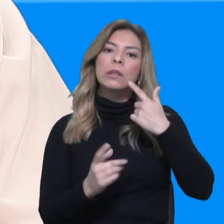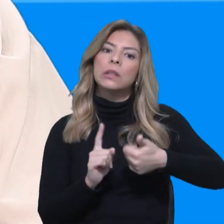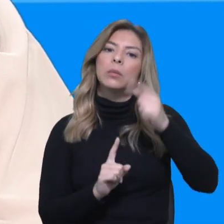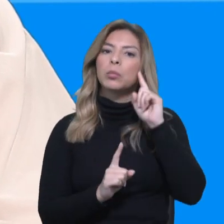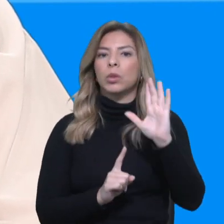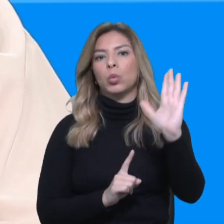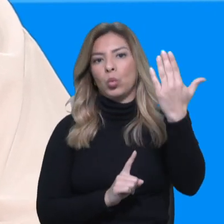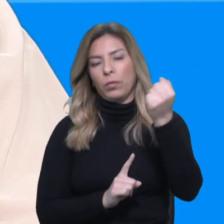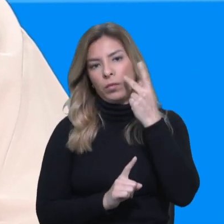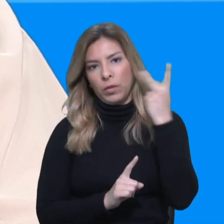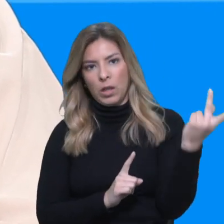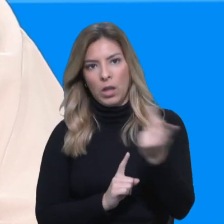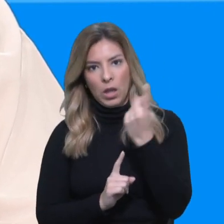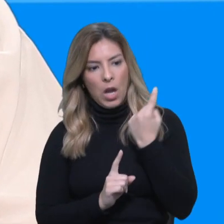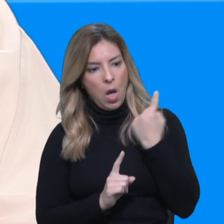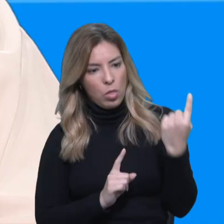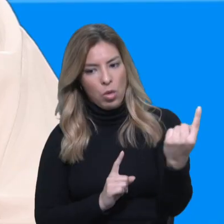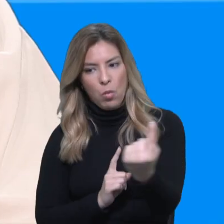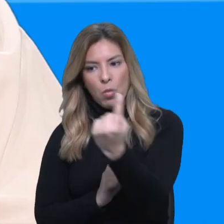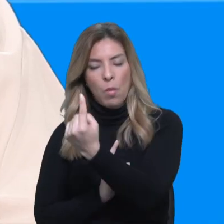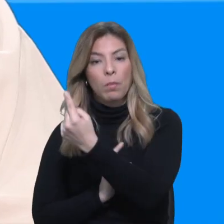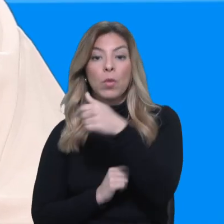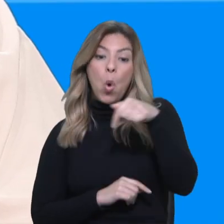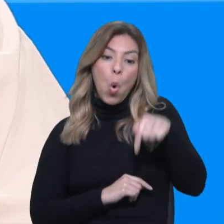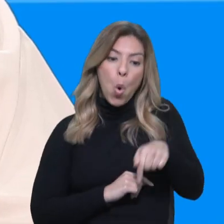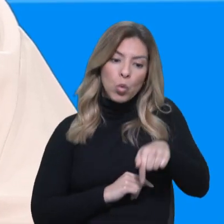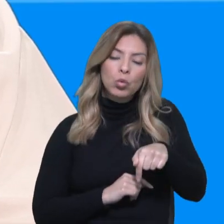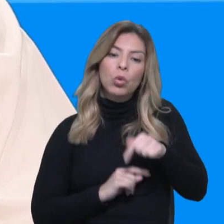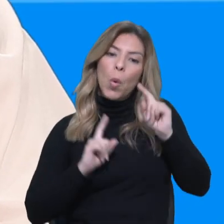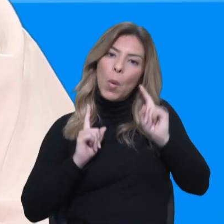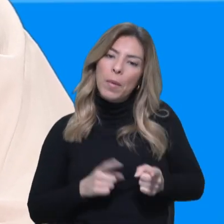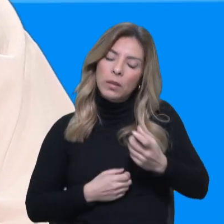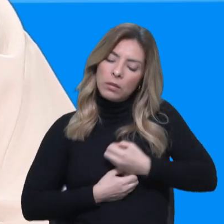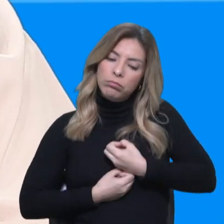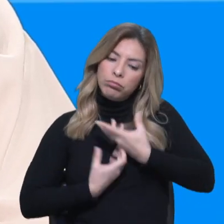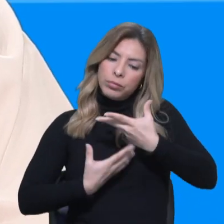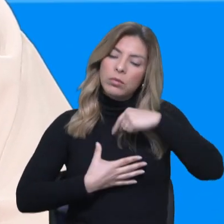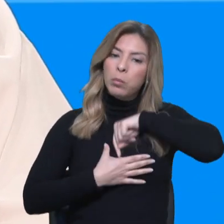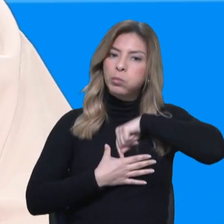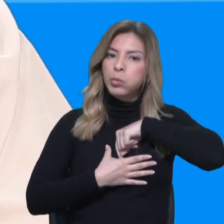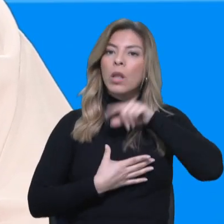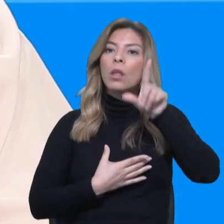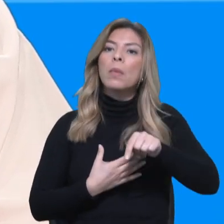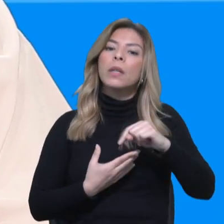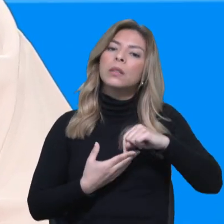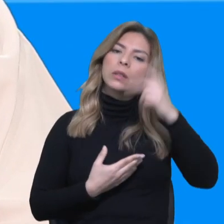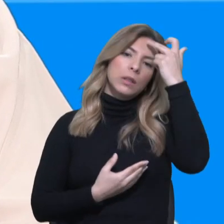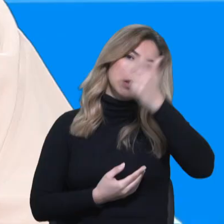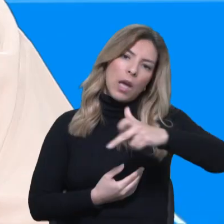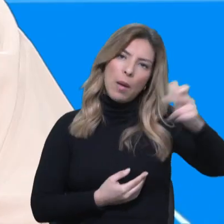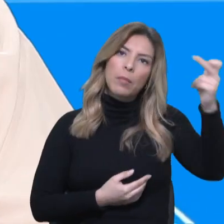vida. Peregrinas de esperança, hoje e sempre, e em cada comunidade, em cada lugar onde nos